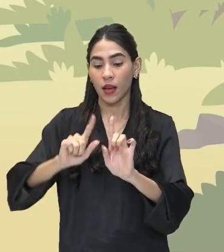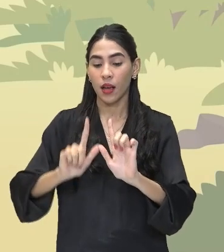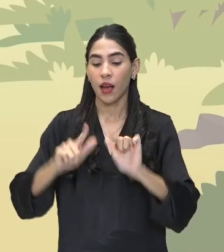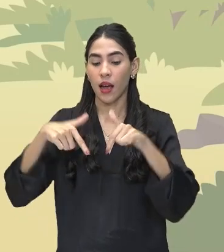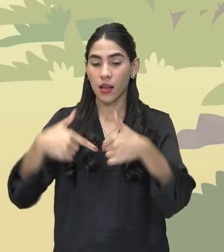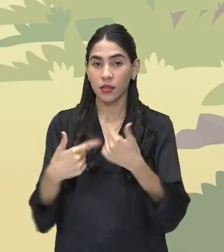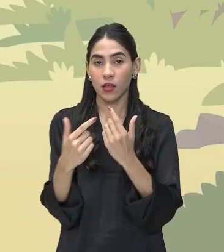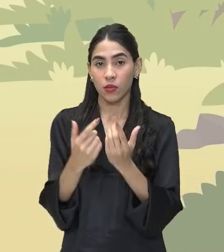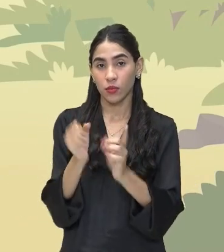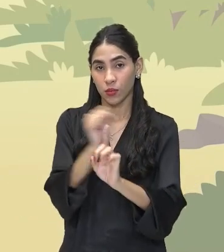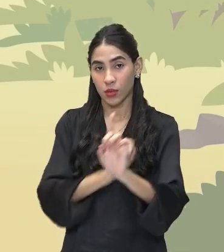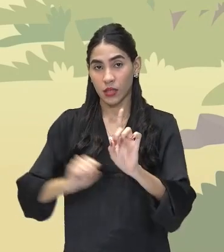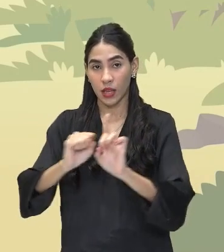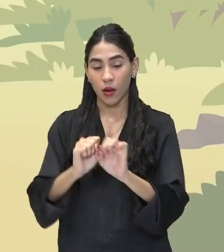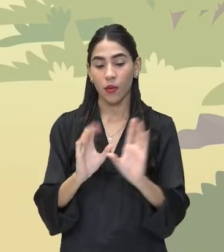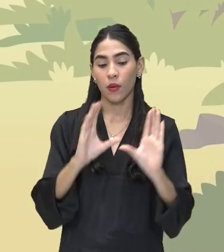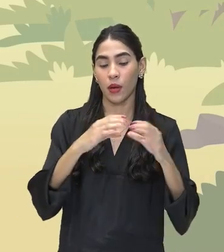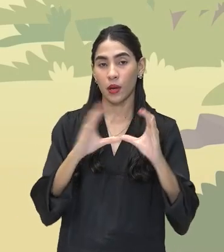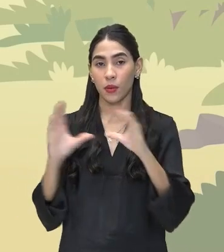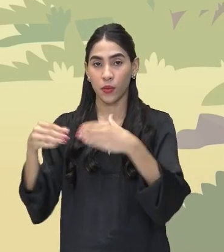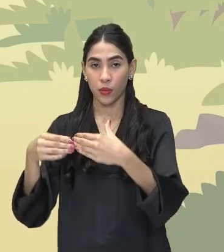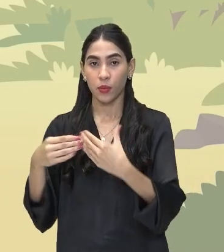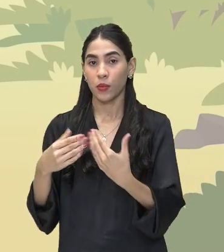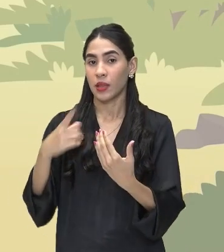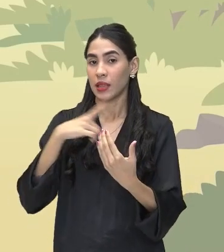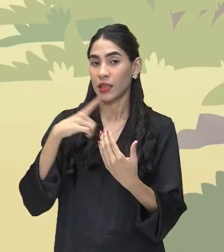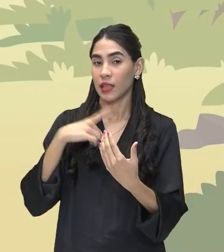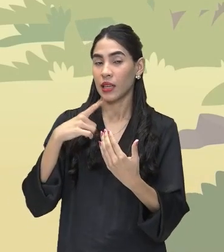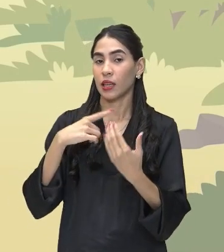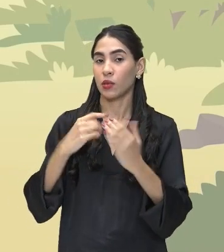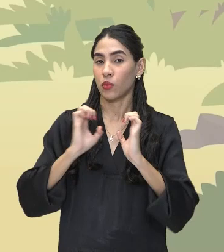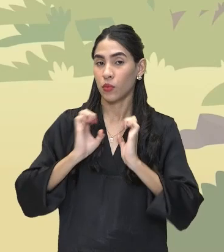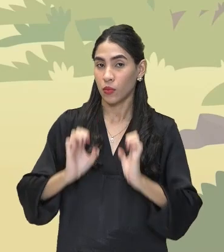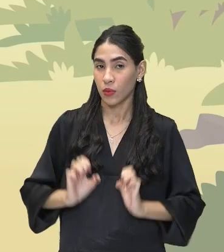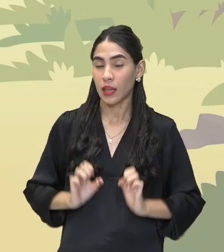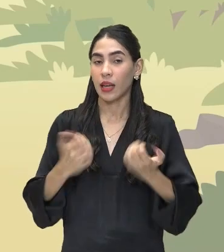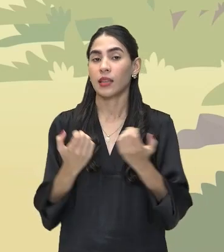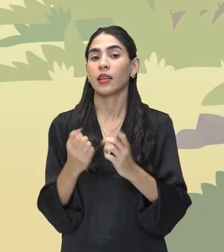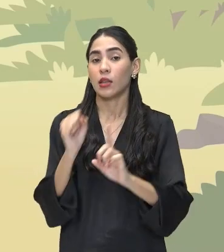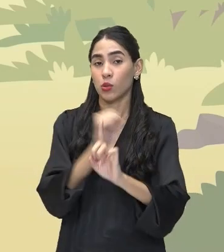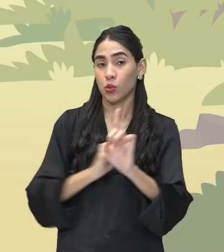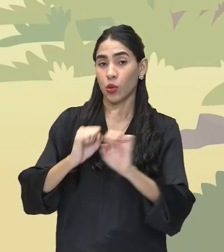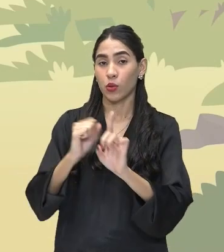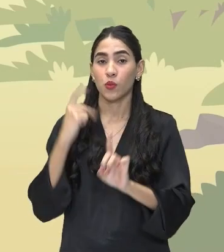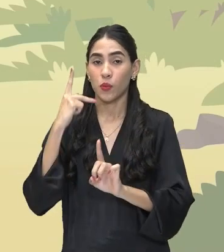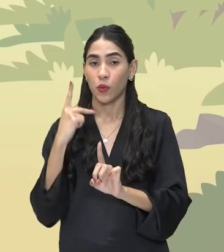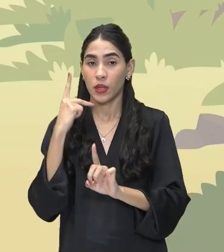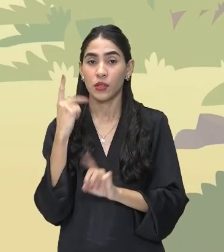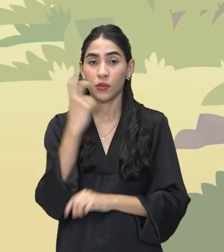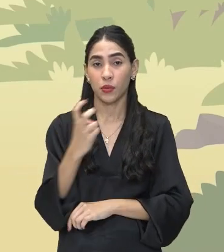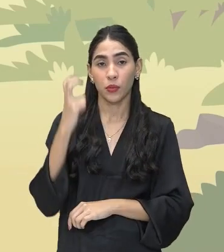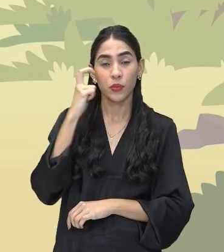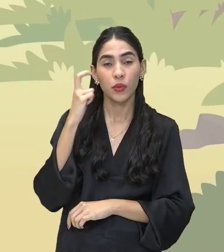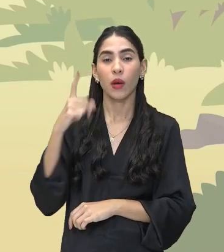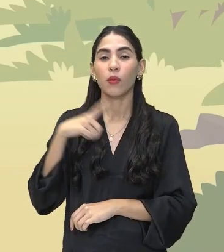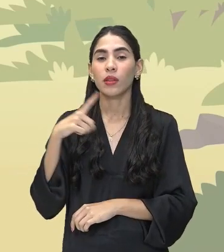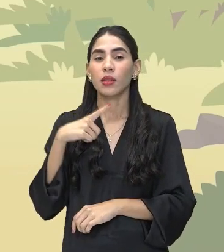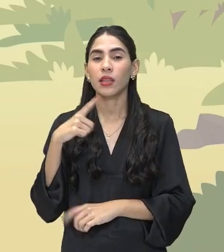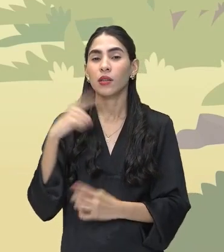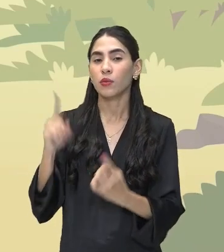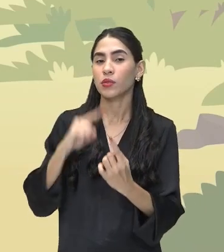sociais coletivas de caráter sociopolítico e cultural que viabilizam